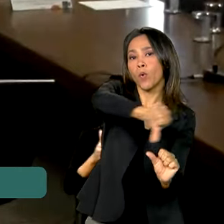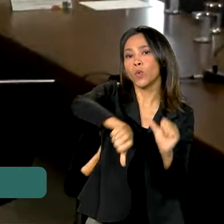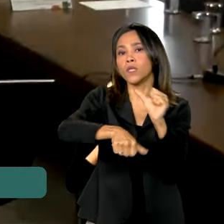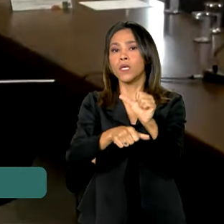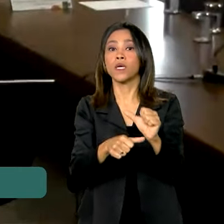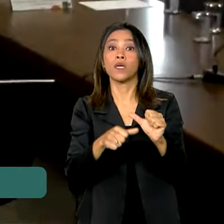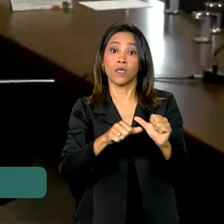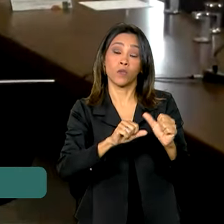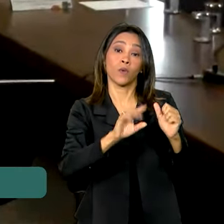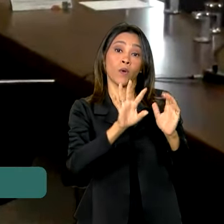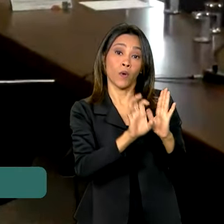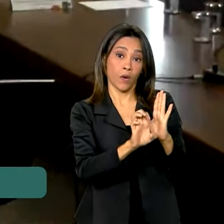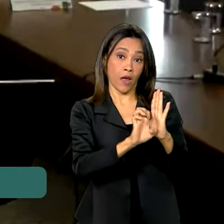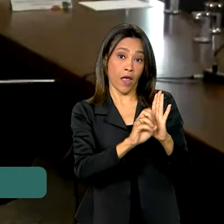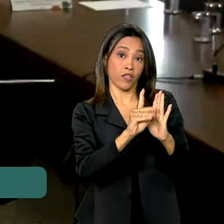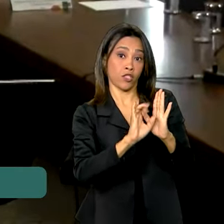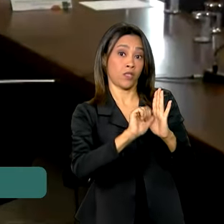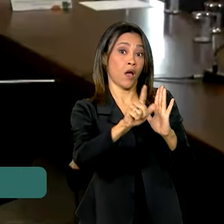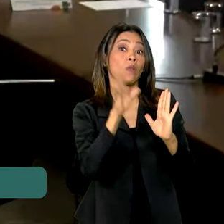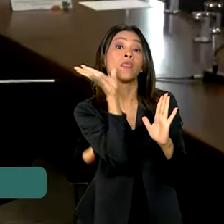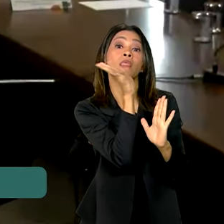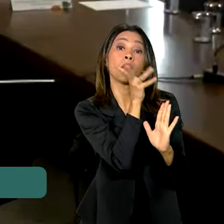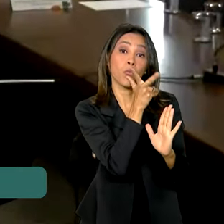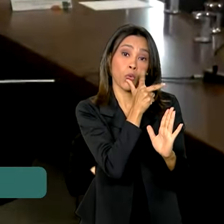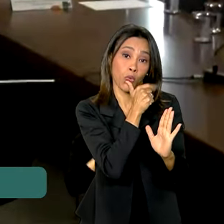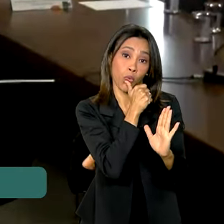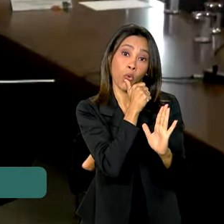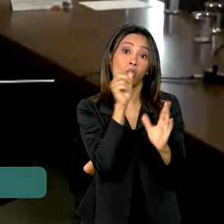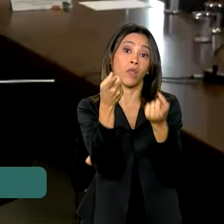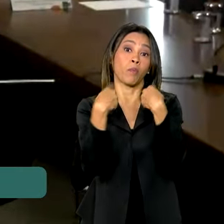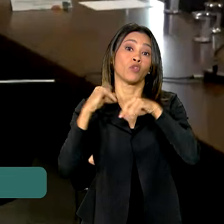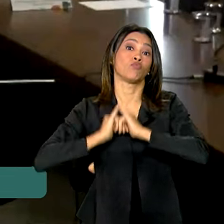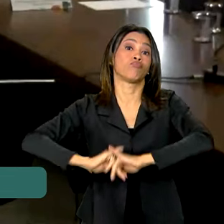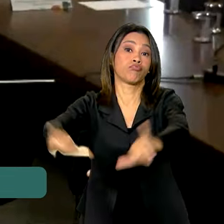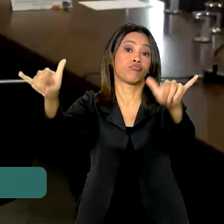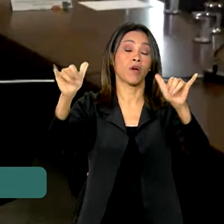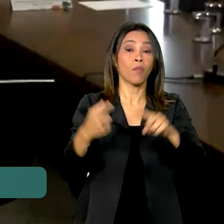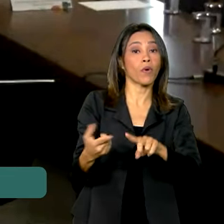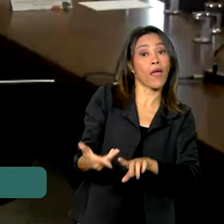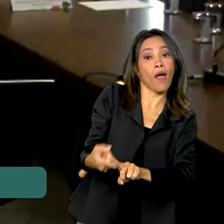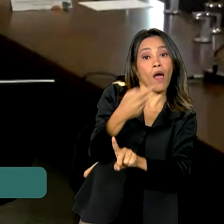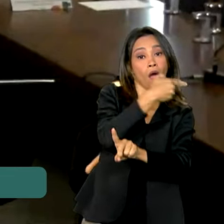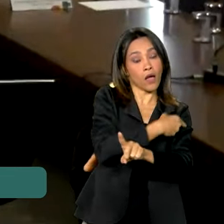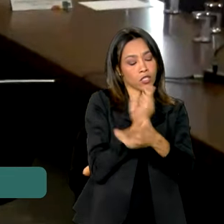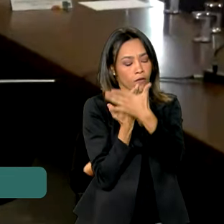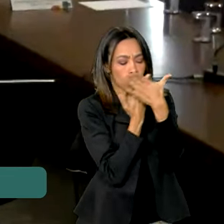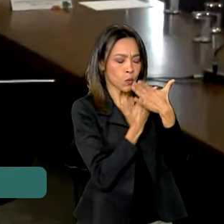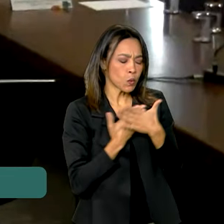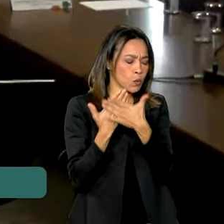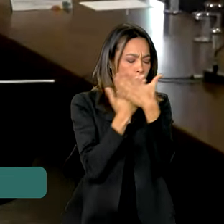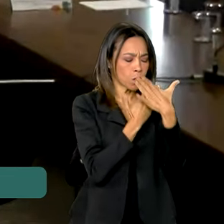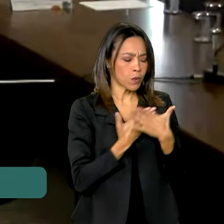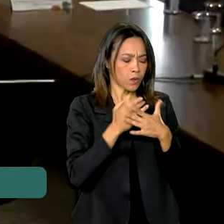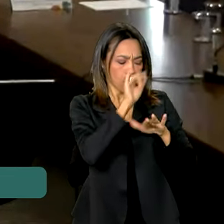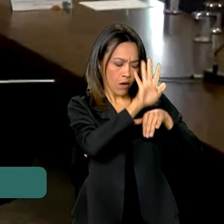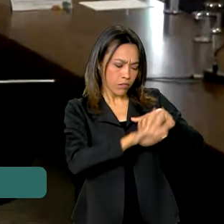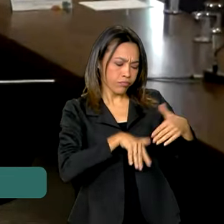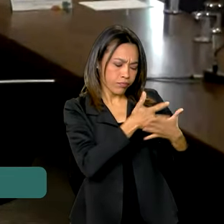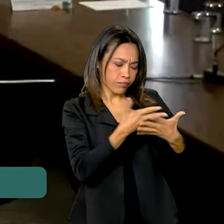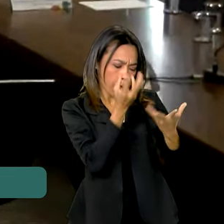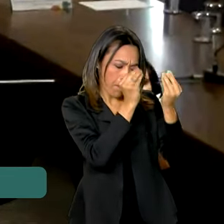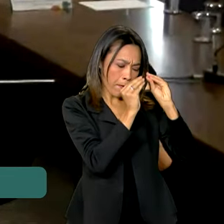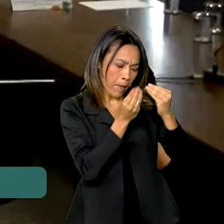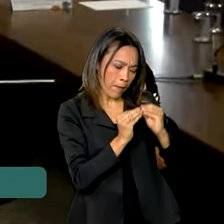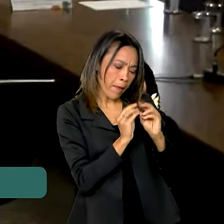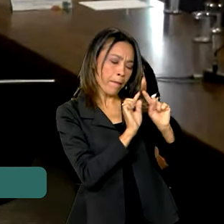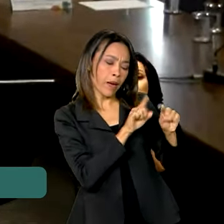Demorou um pouco para publicar esse novo cronograma, porque a gente estava estudando como uma alteração no edital que permita que caso